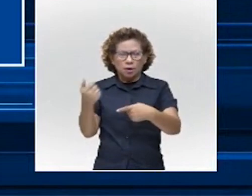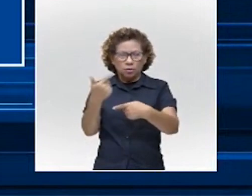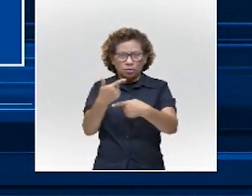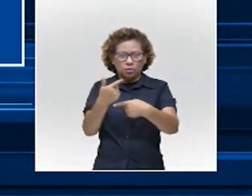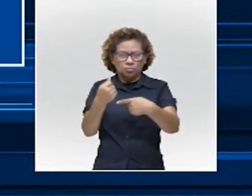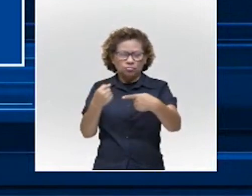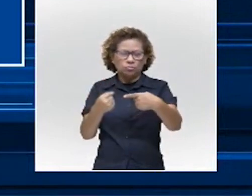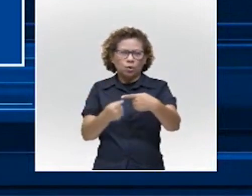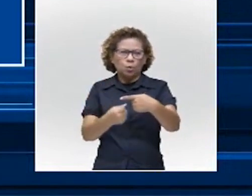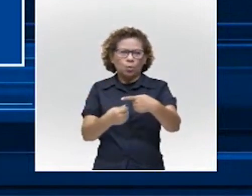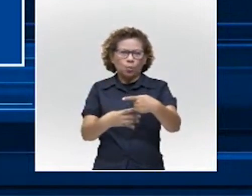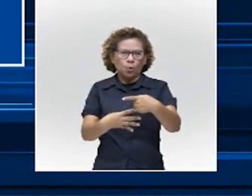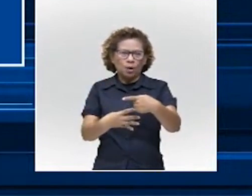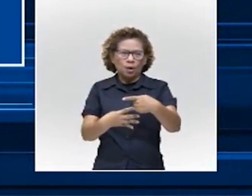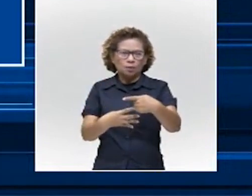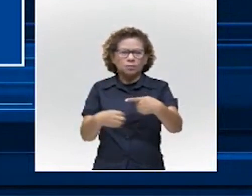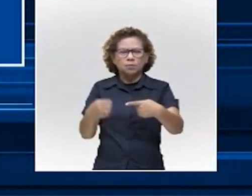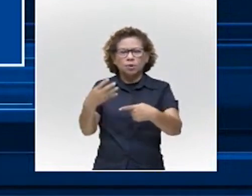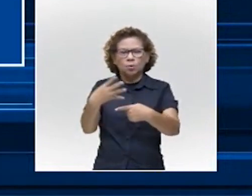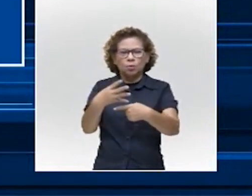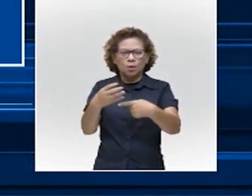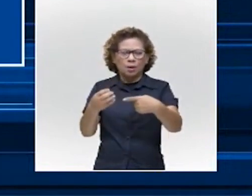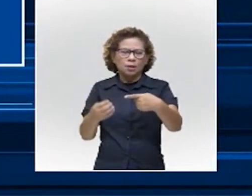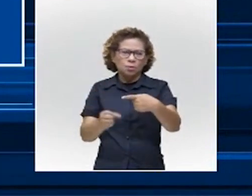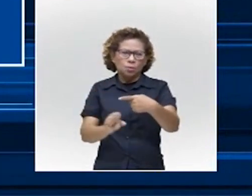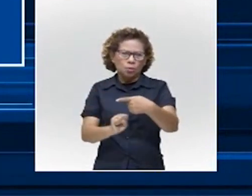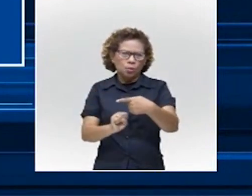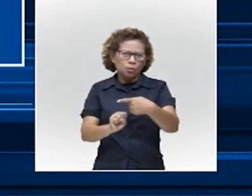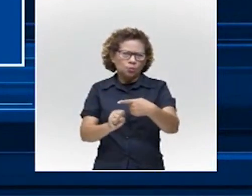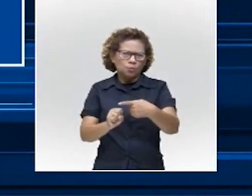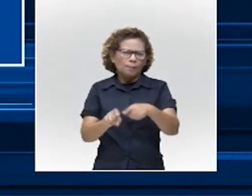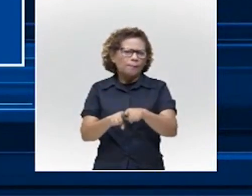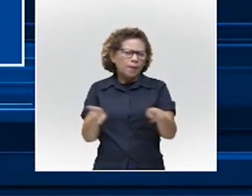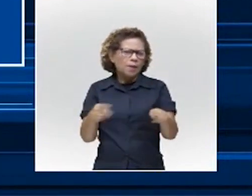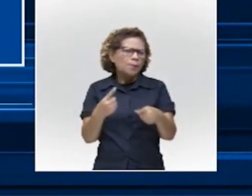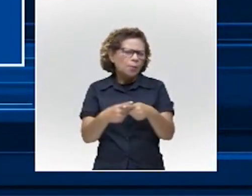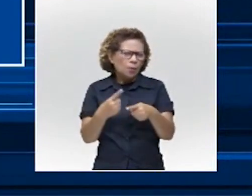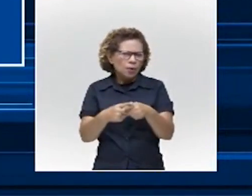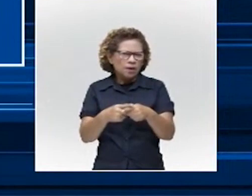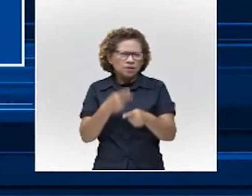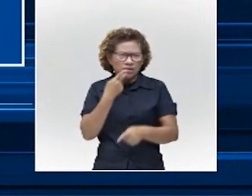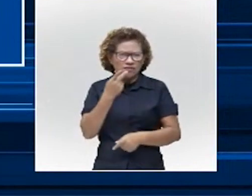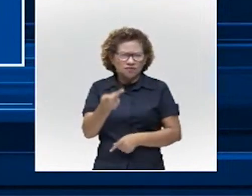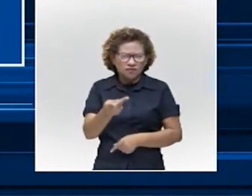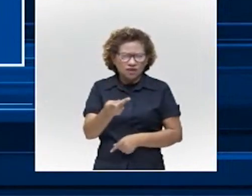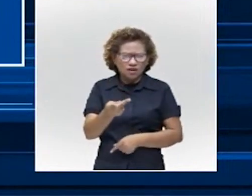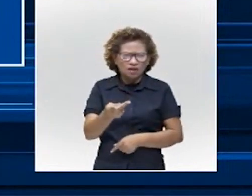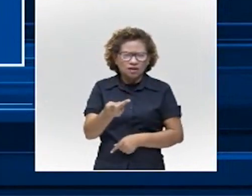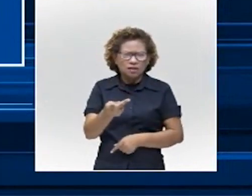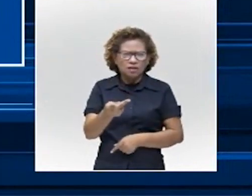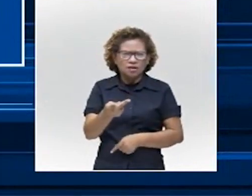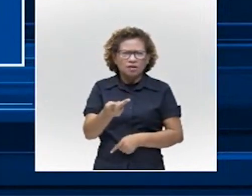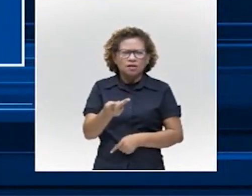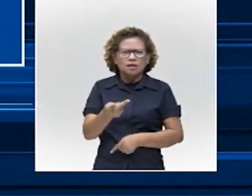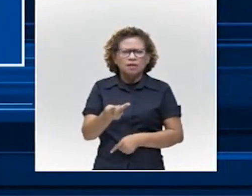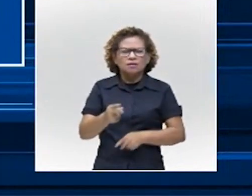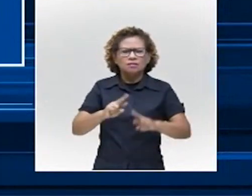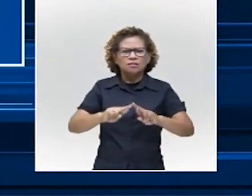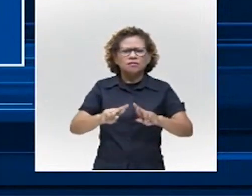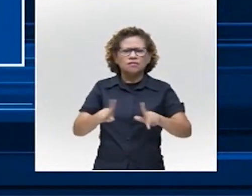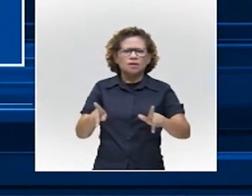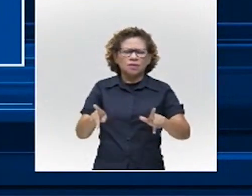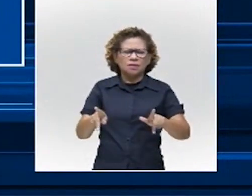Mas por que a gente diz que elas são equivalentes? Notem, se eu observar rapidamente o nosso desenho, todas